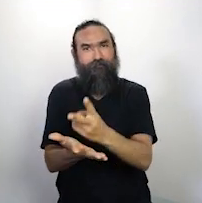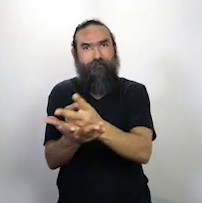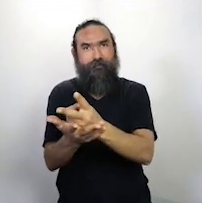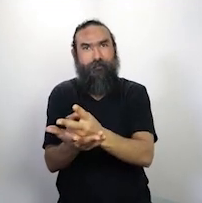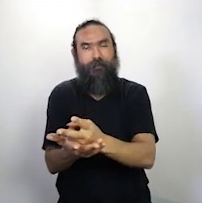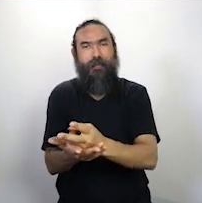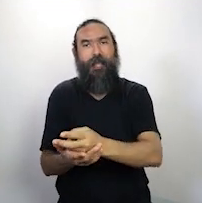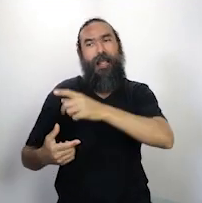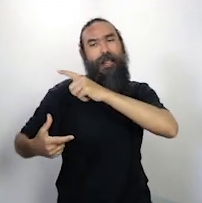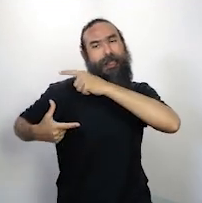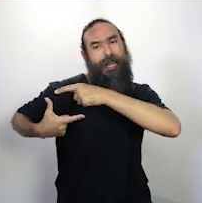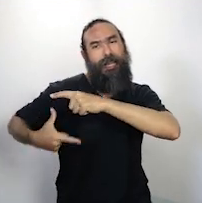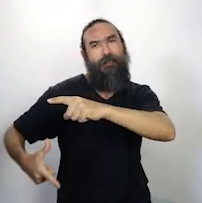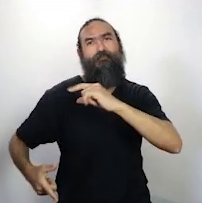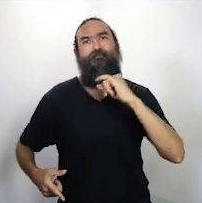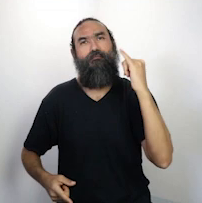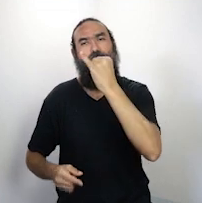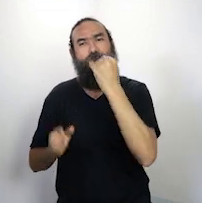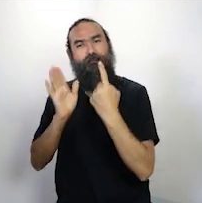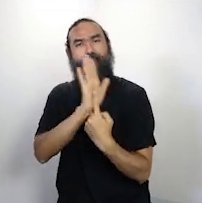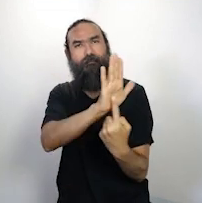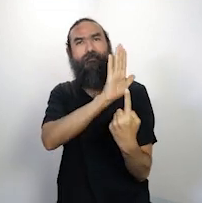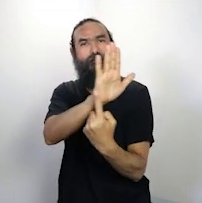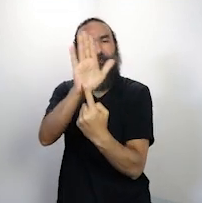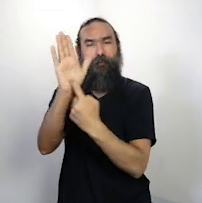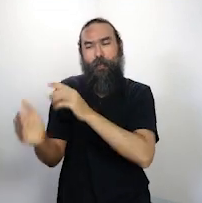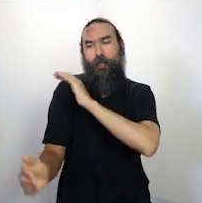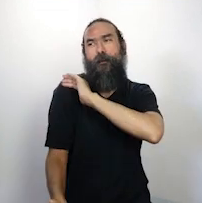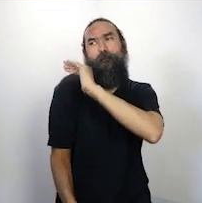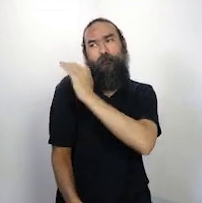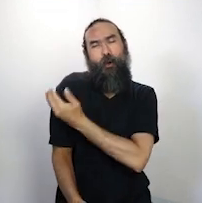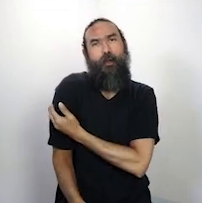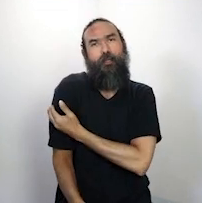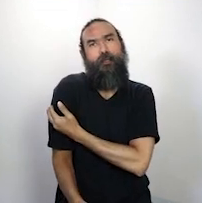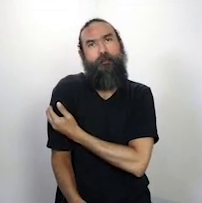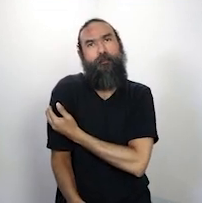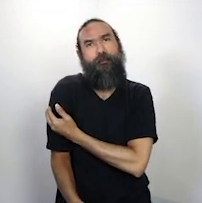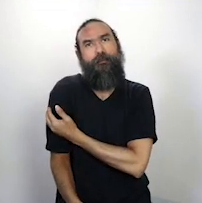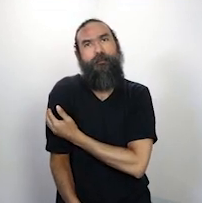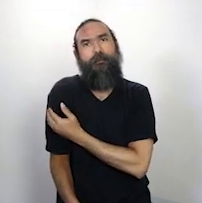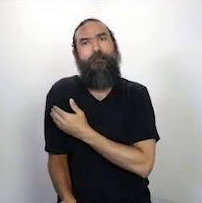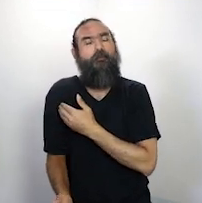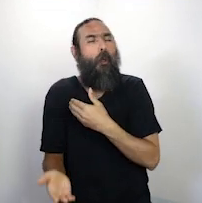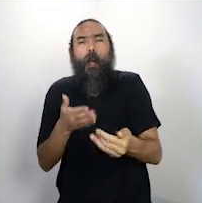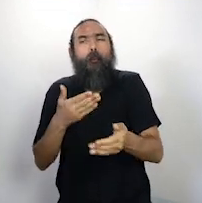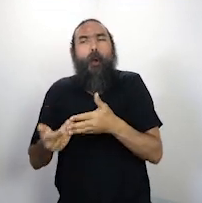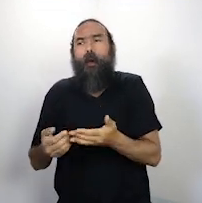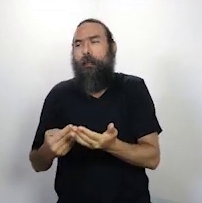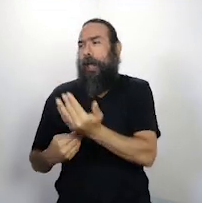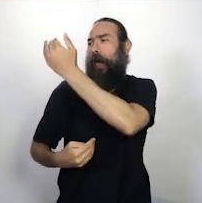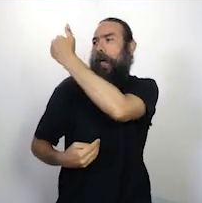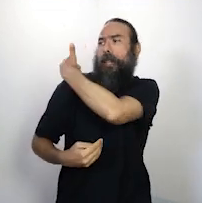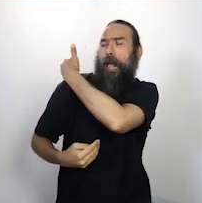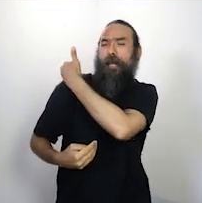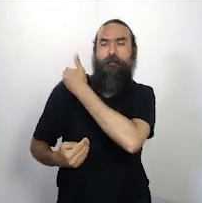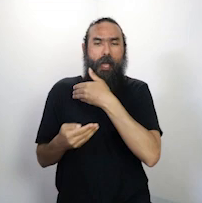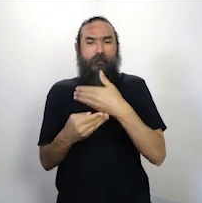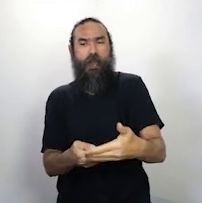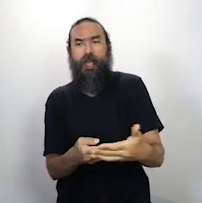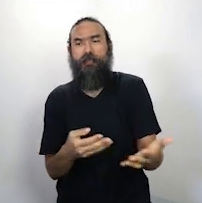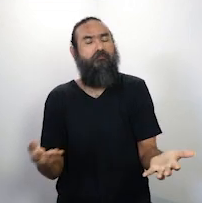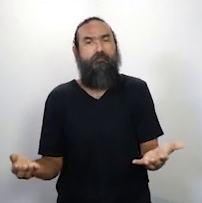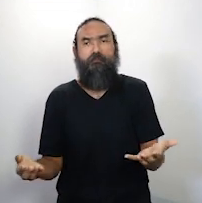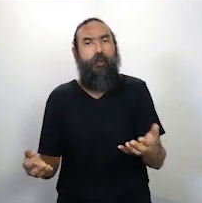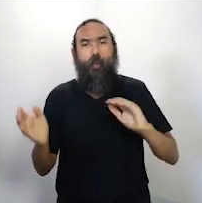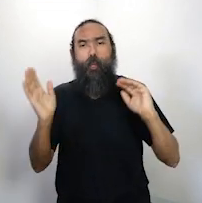manifestações tradicionais continuassem fortes, sejam atrás, na frente e nos espaços que fossem